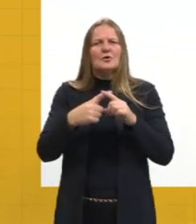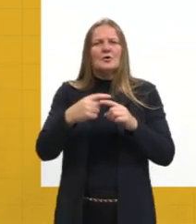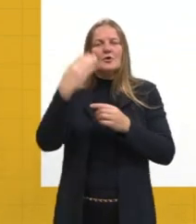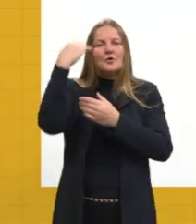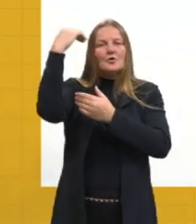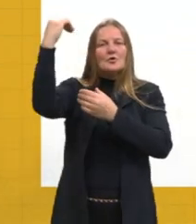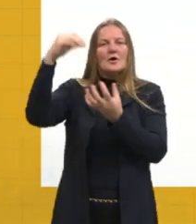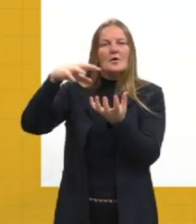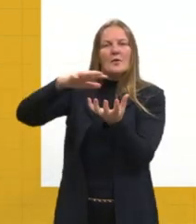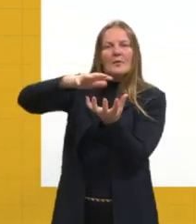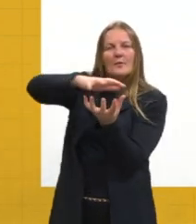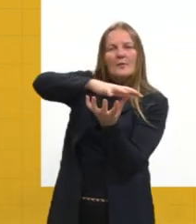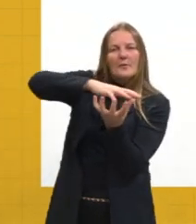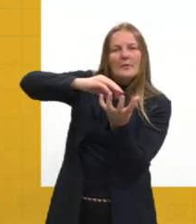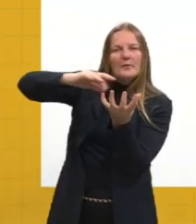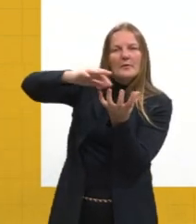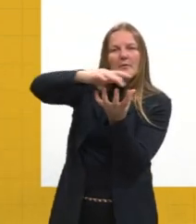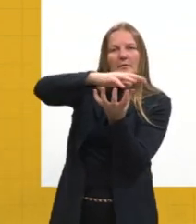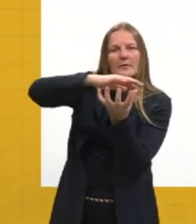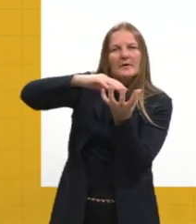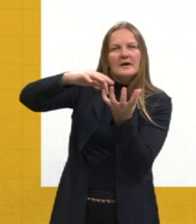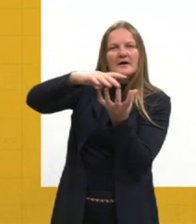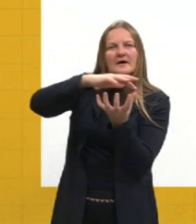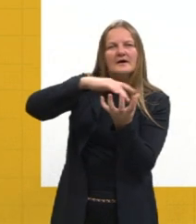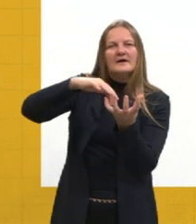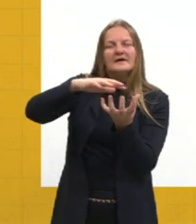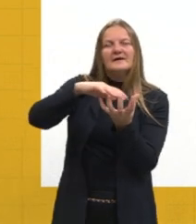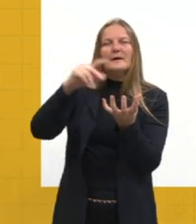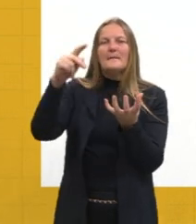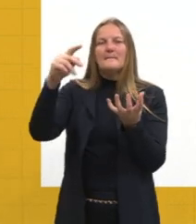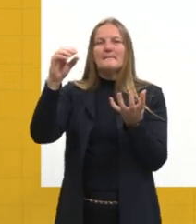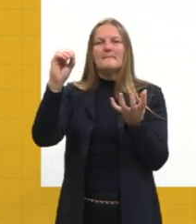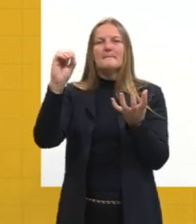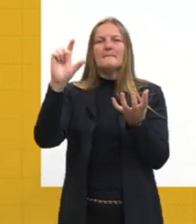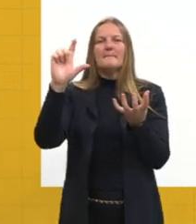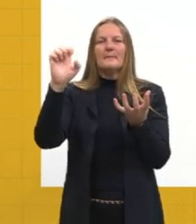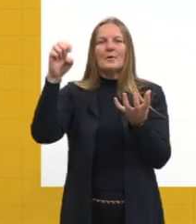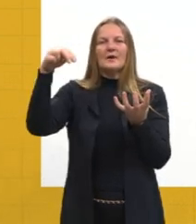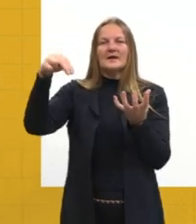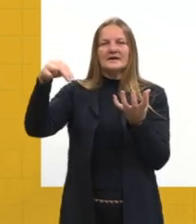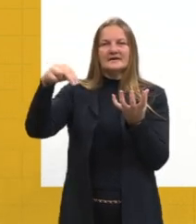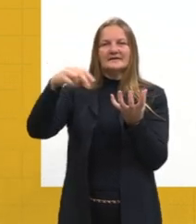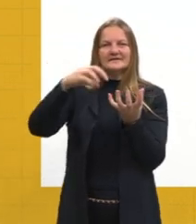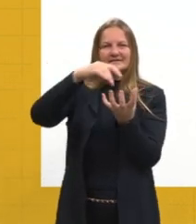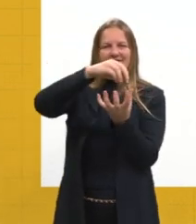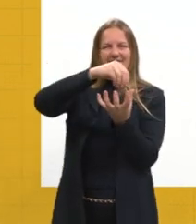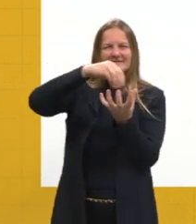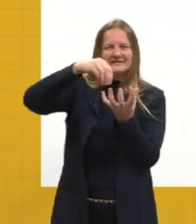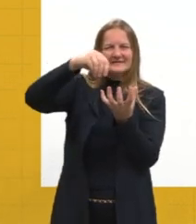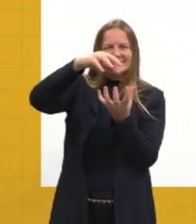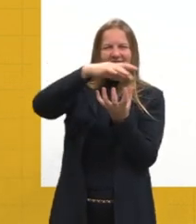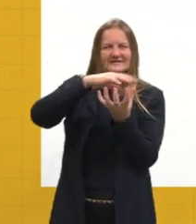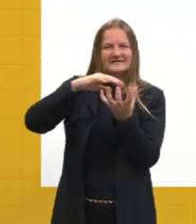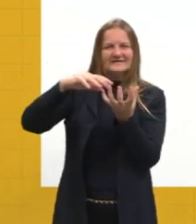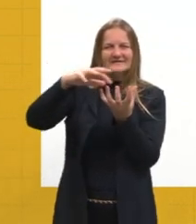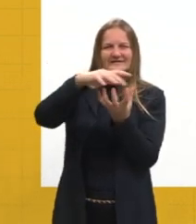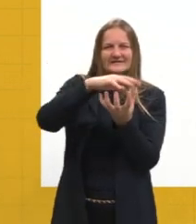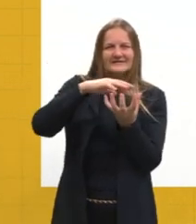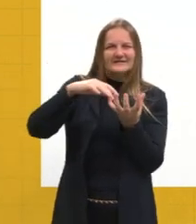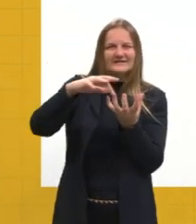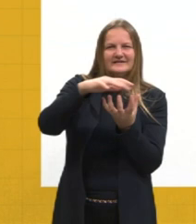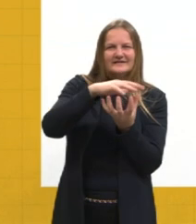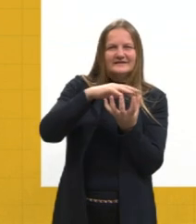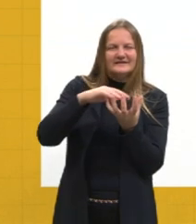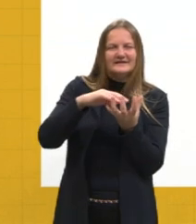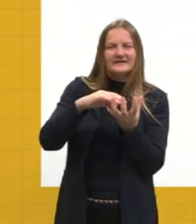na exportação de Polly vai ter sucesso quem exporta mais Polly o pólen então ele é um